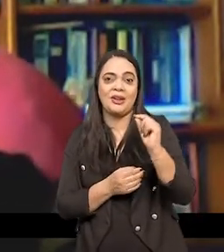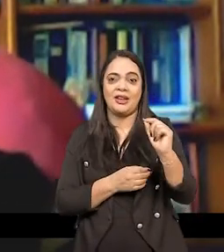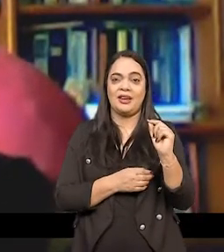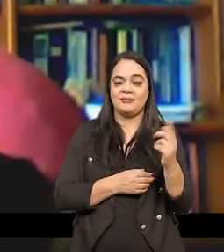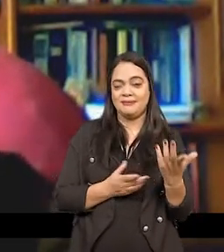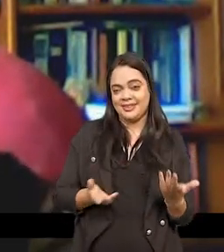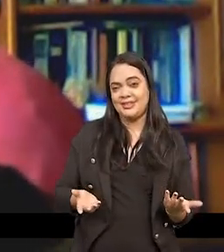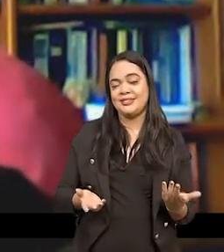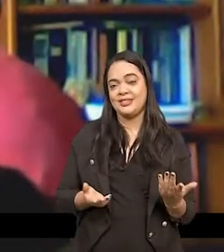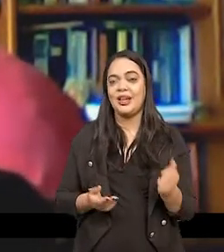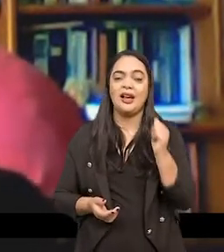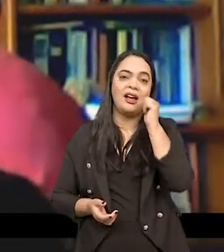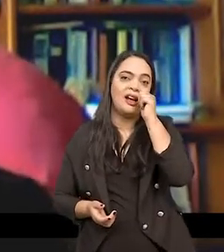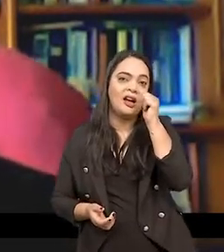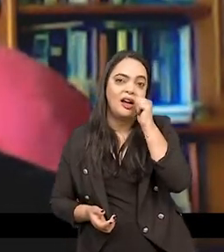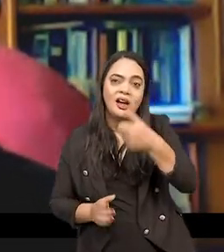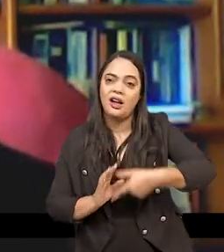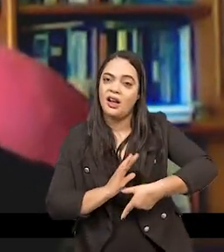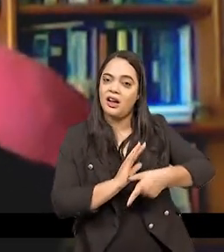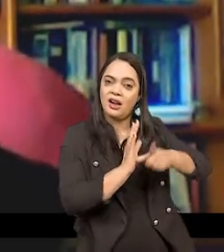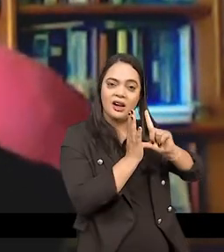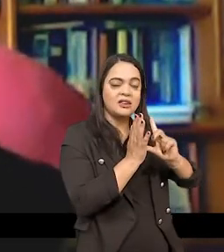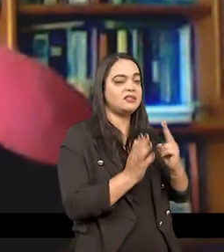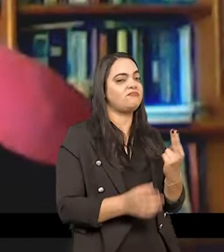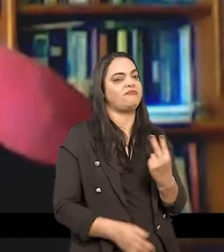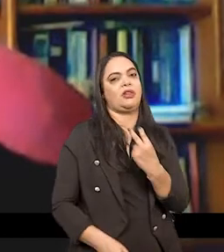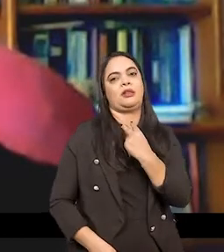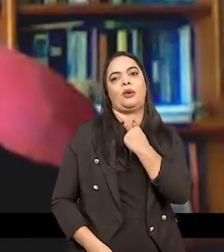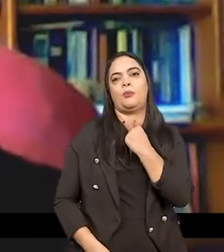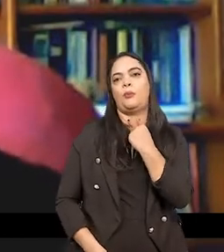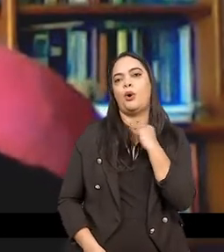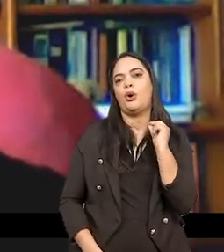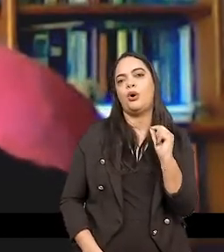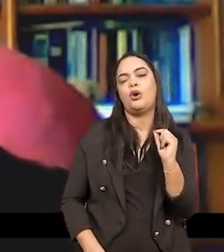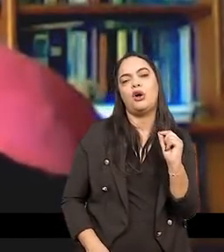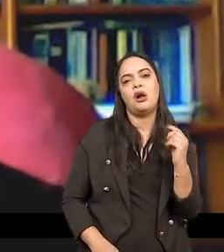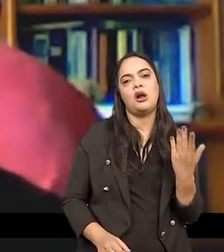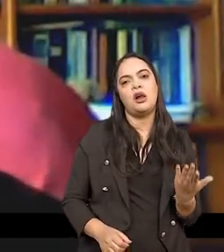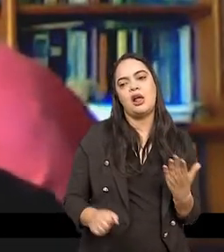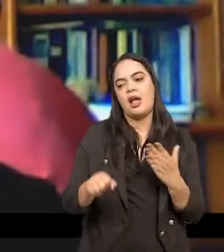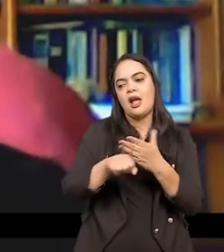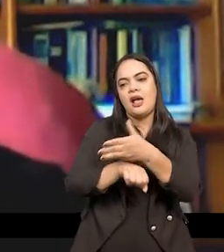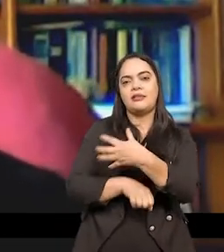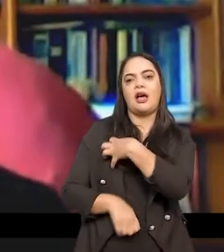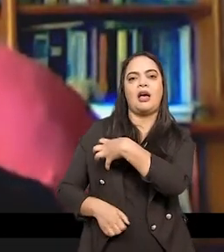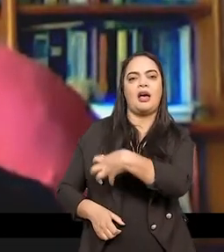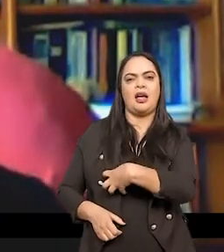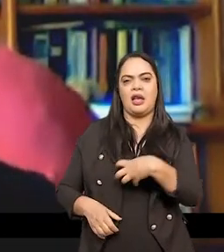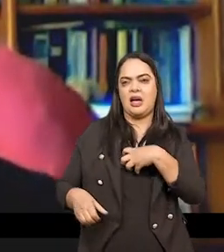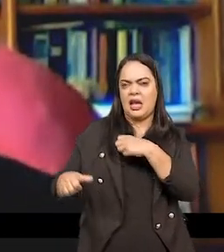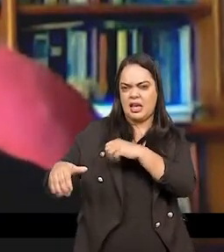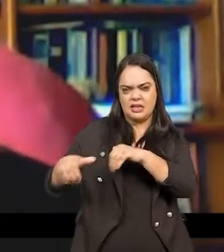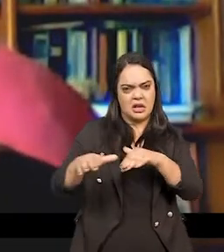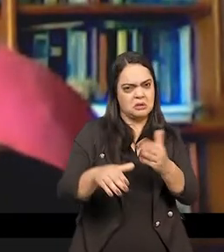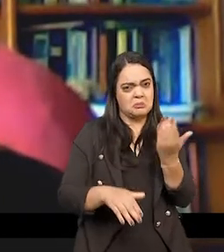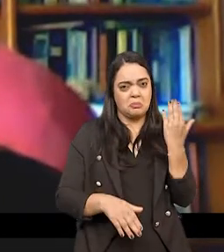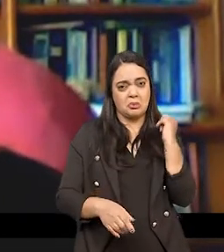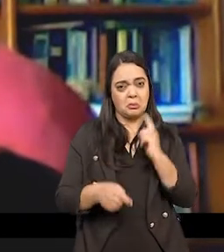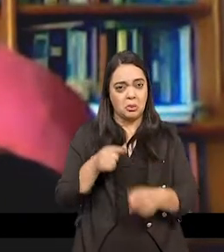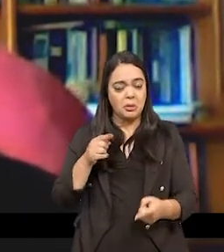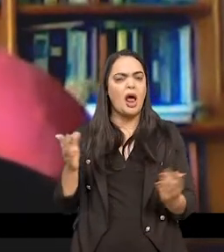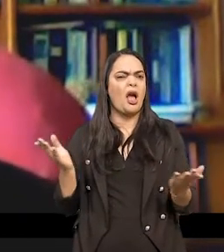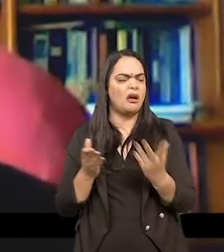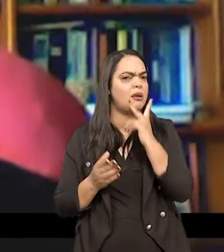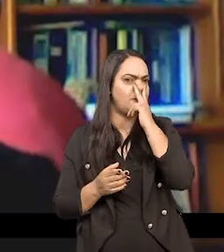né? As mulheres não podiam ser engajadas em exércitos, tá? Acho que agora até podem. No